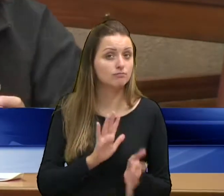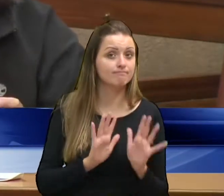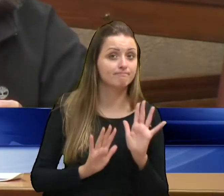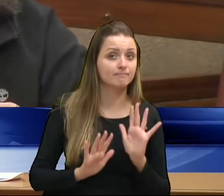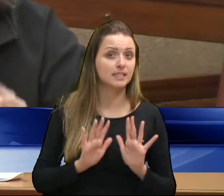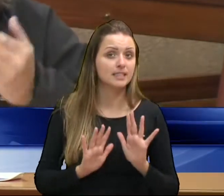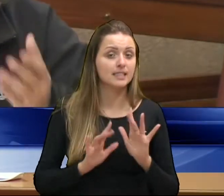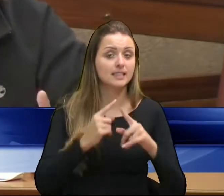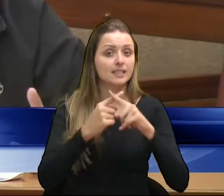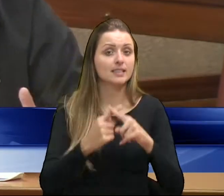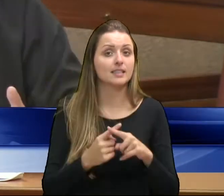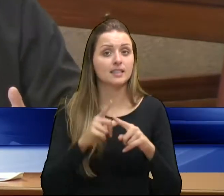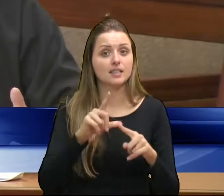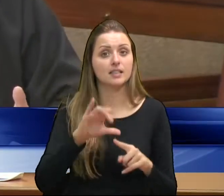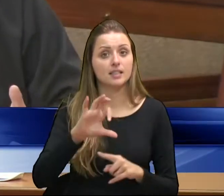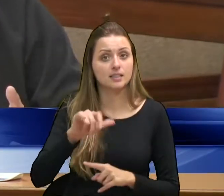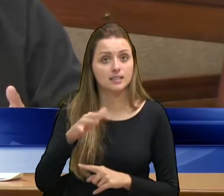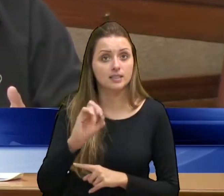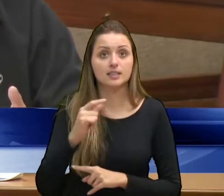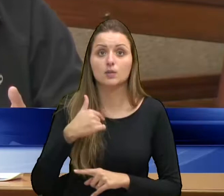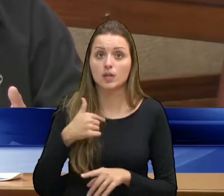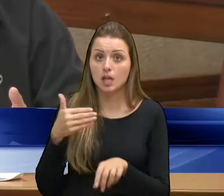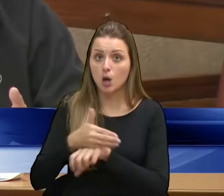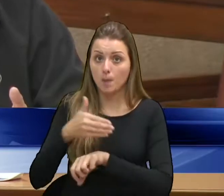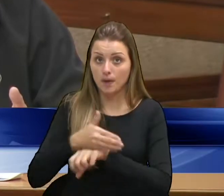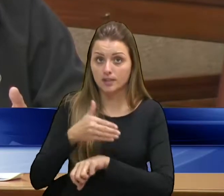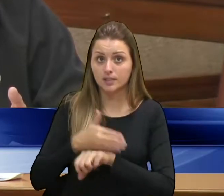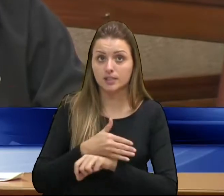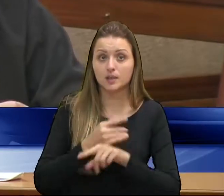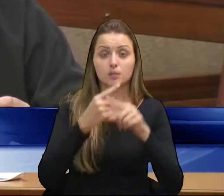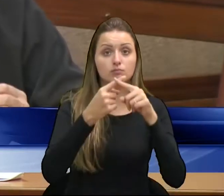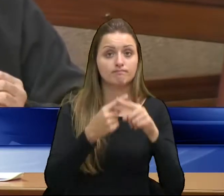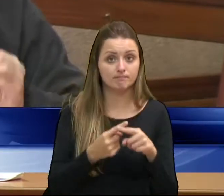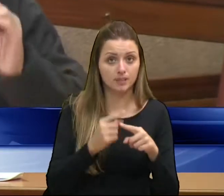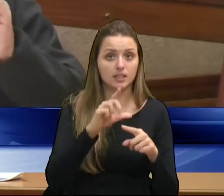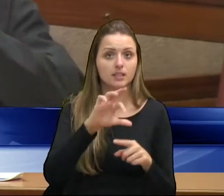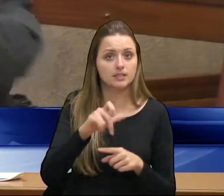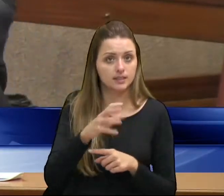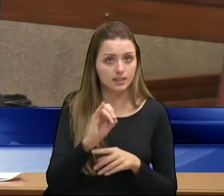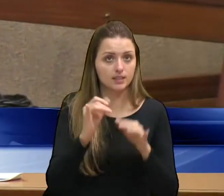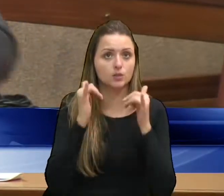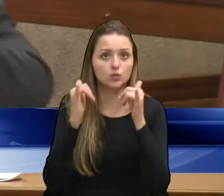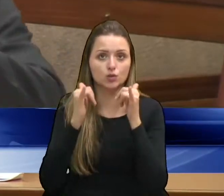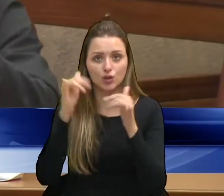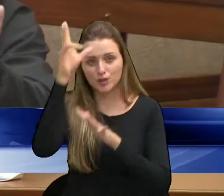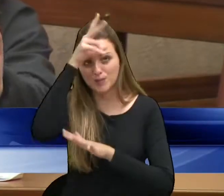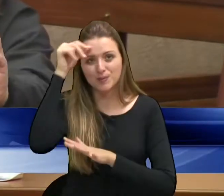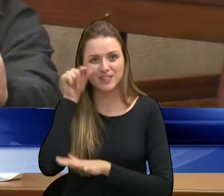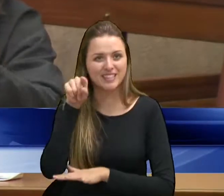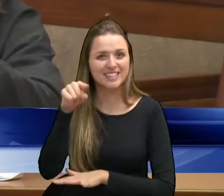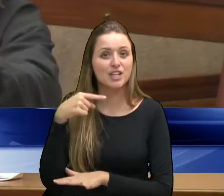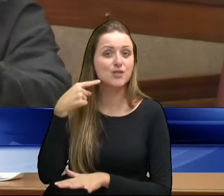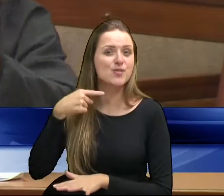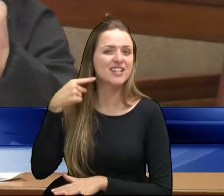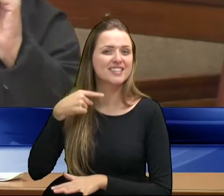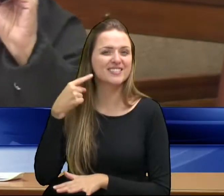processo licitatório, eu trabalho bastante em processo de concorrência pública e transporte coletivo, o advogado sempre se pega lá no número. Por que aqui